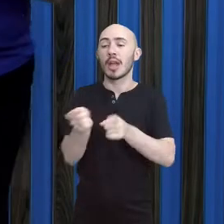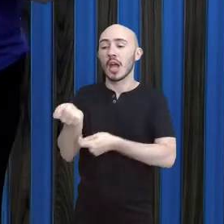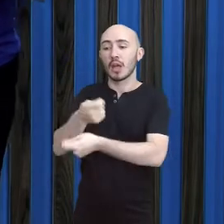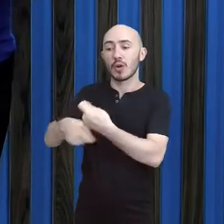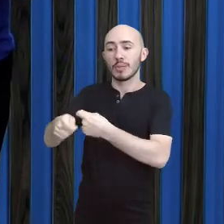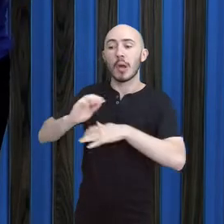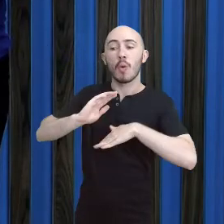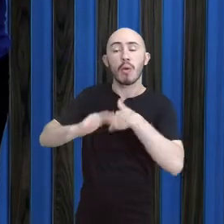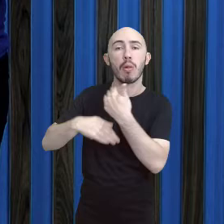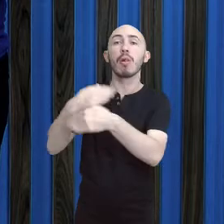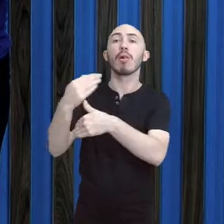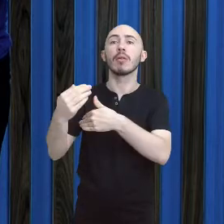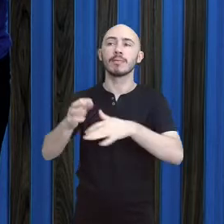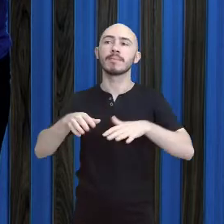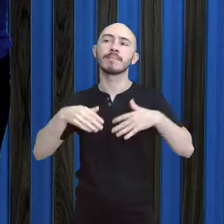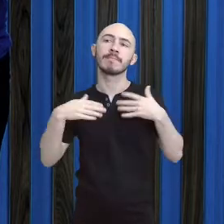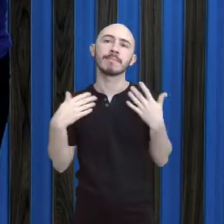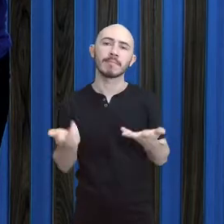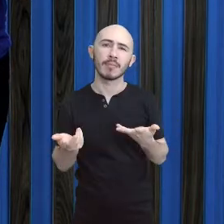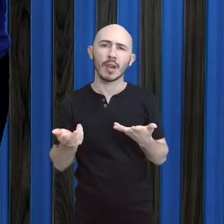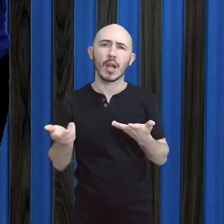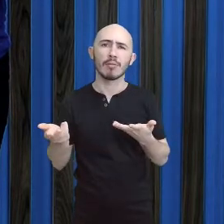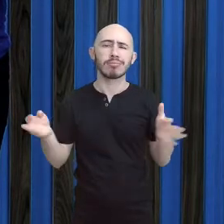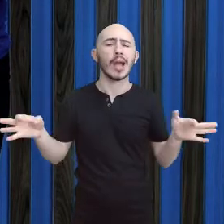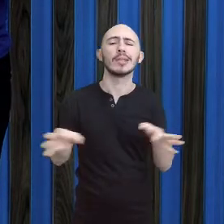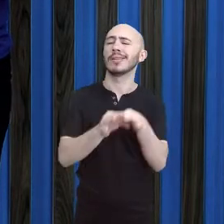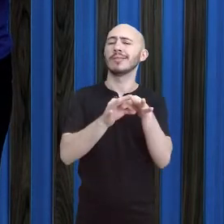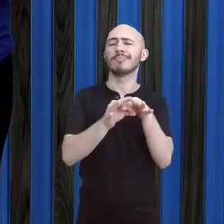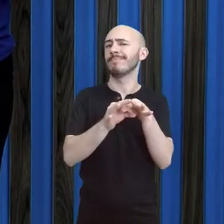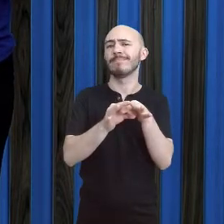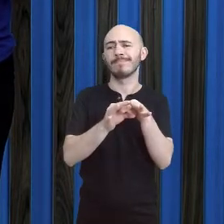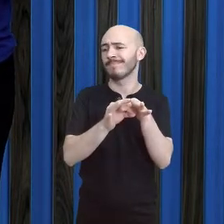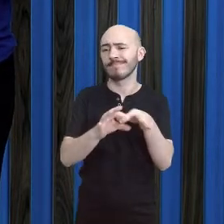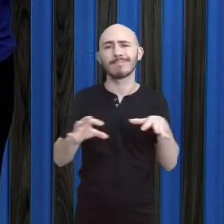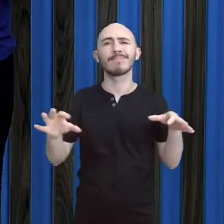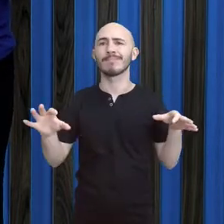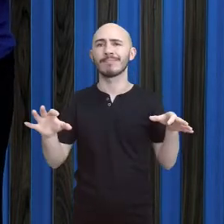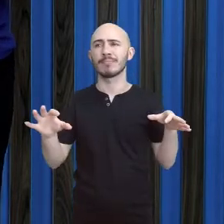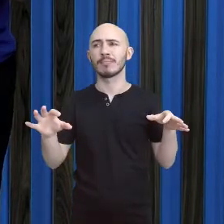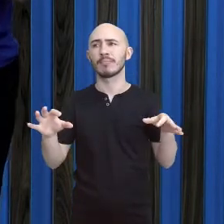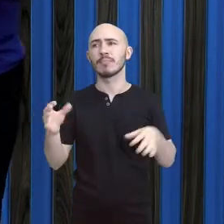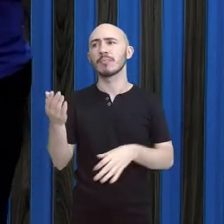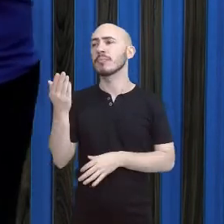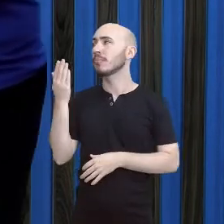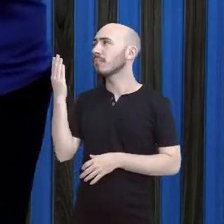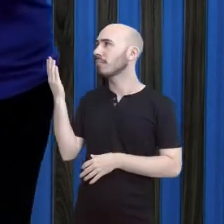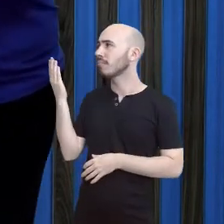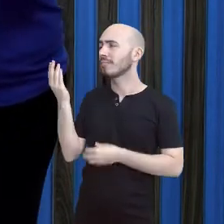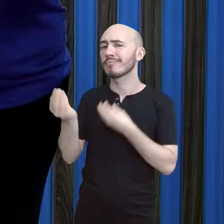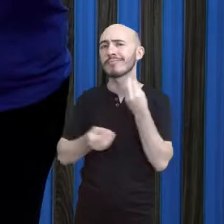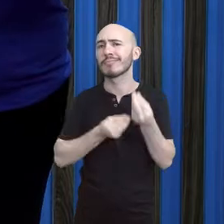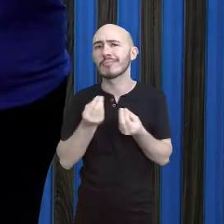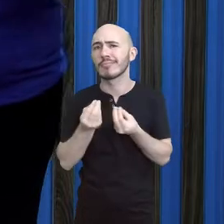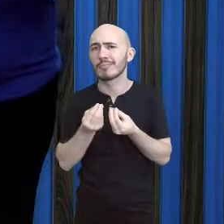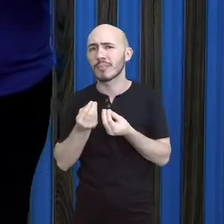certa... Não tem uma interação aí muito bem desenhada, né? Entre resultado científico,